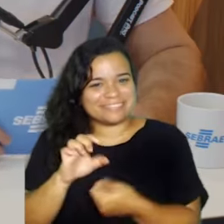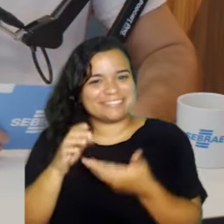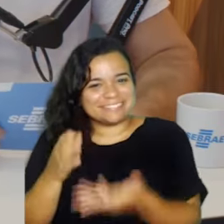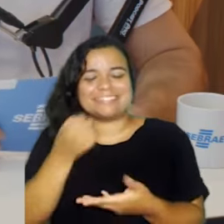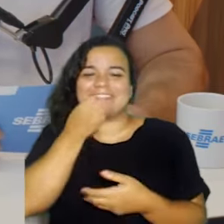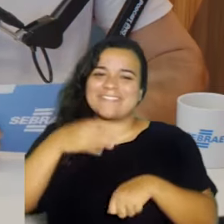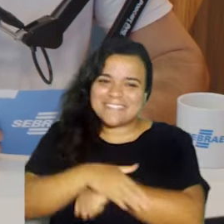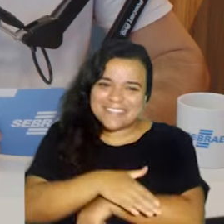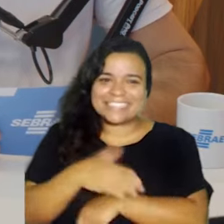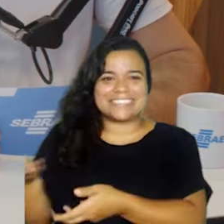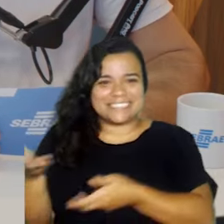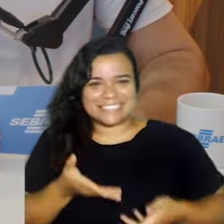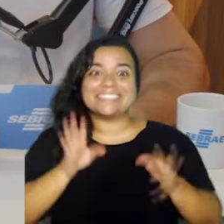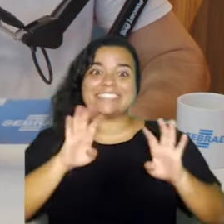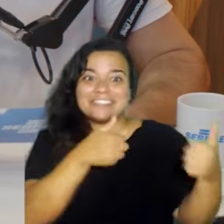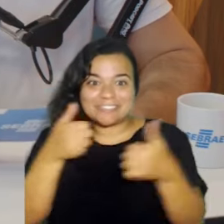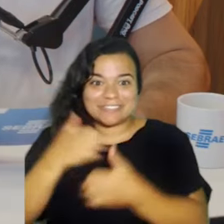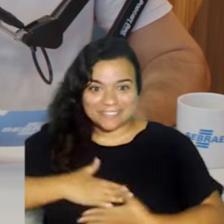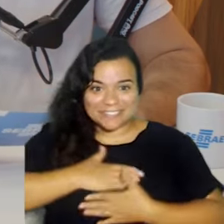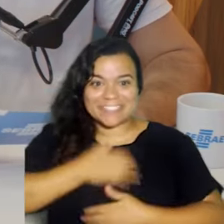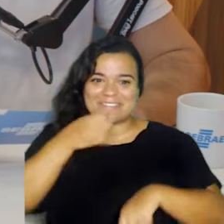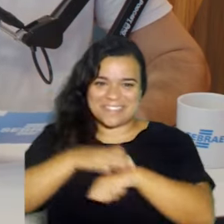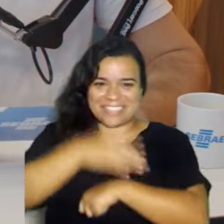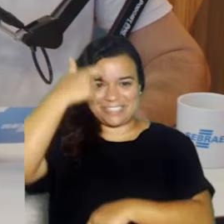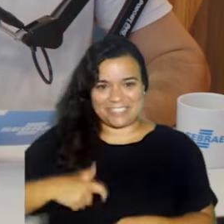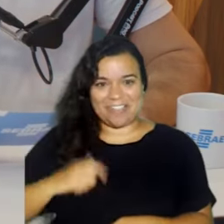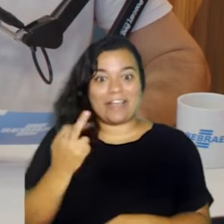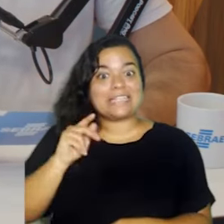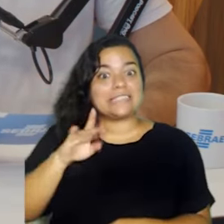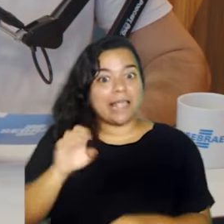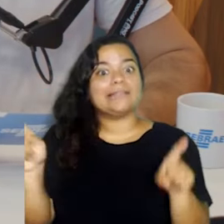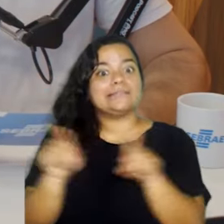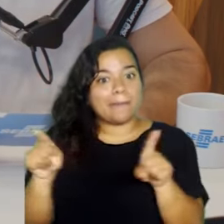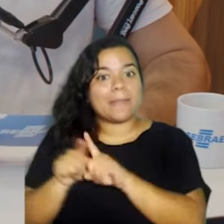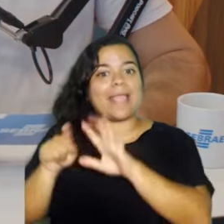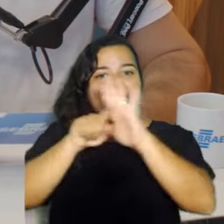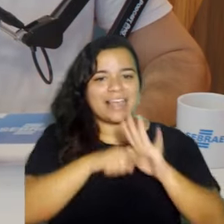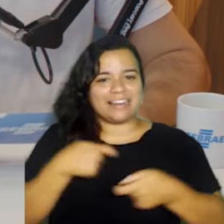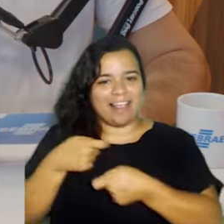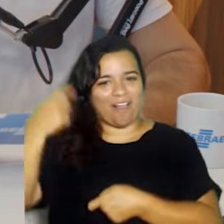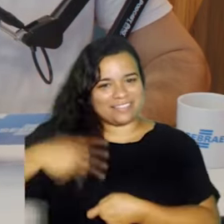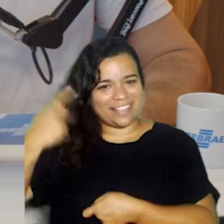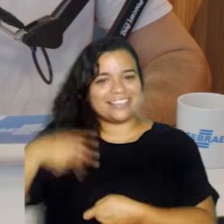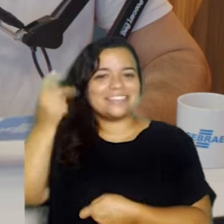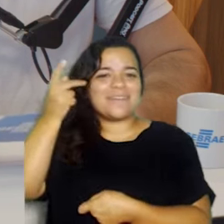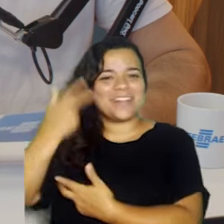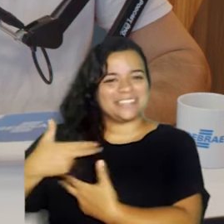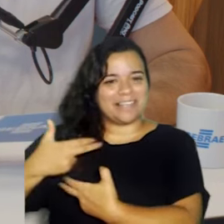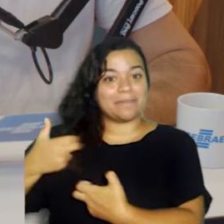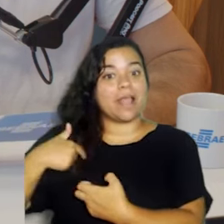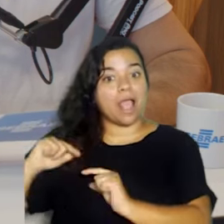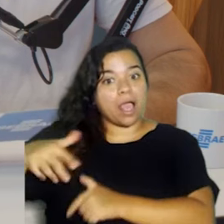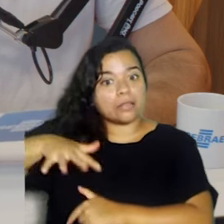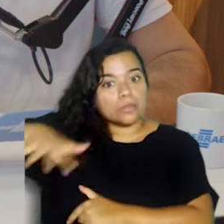Graciele boa noite tudo bem tudo bem Boa noite pessoal sou a Graciele também sou Analista de negócios aqui no sebrai São Paulo